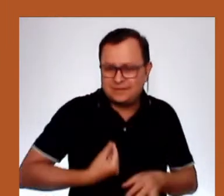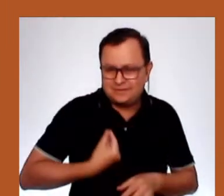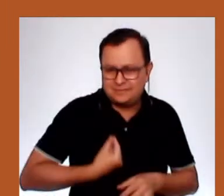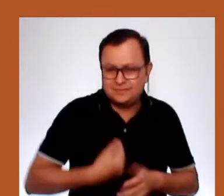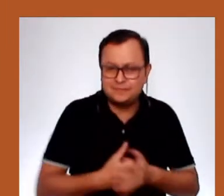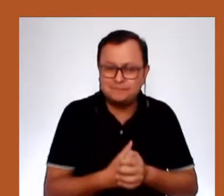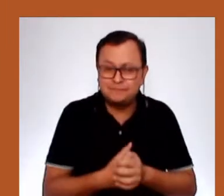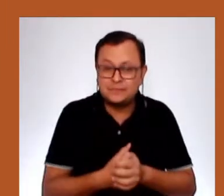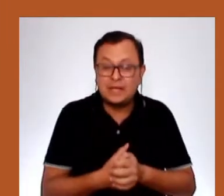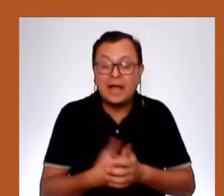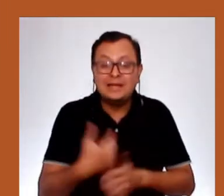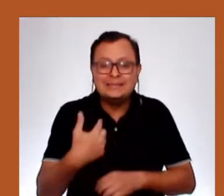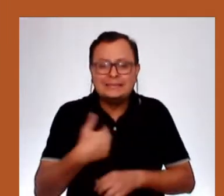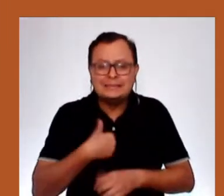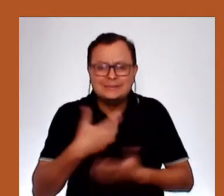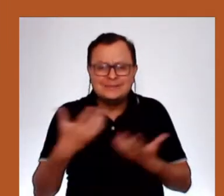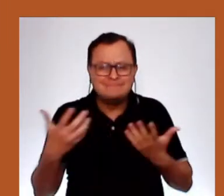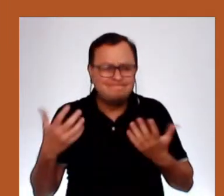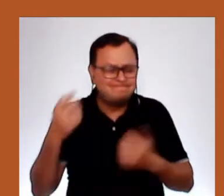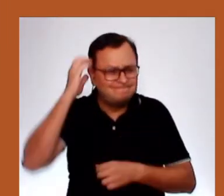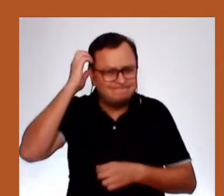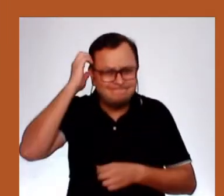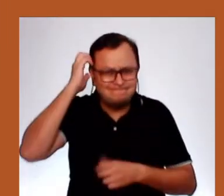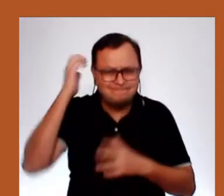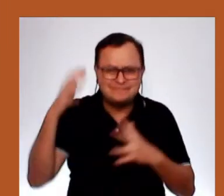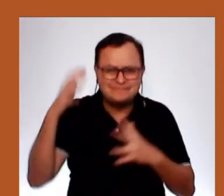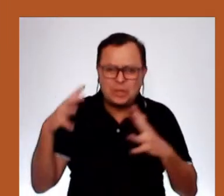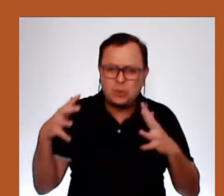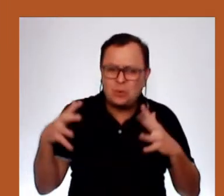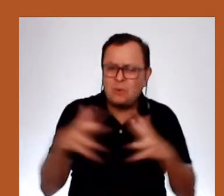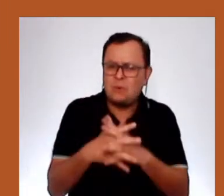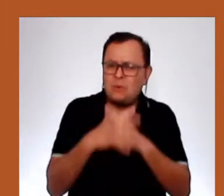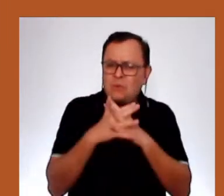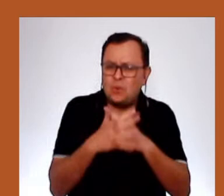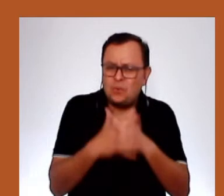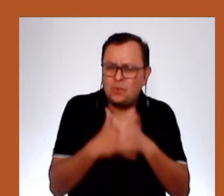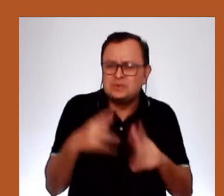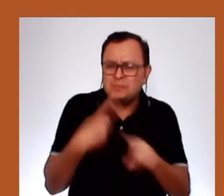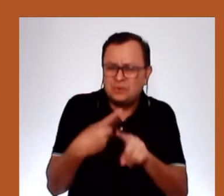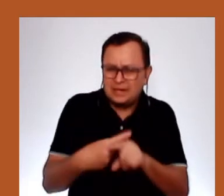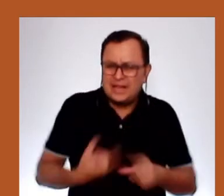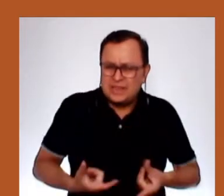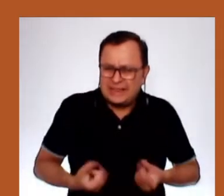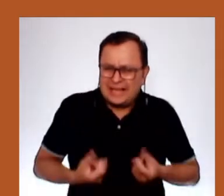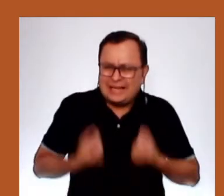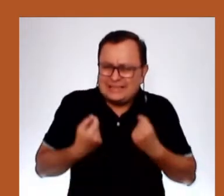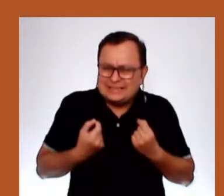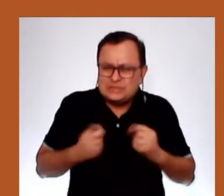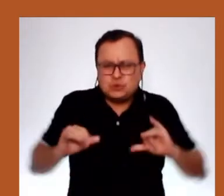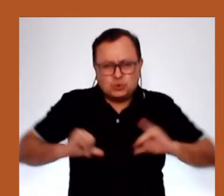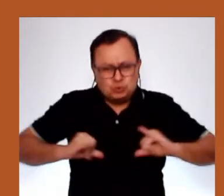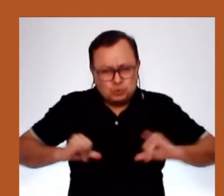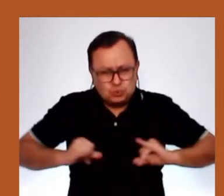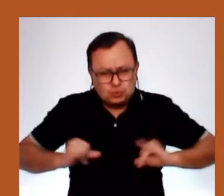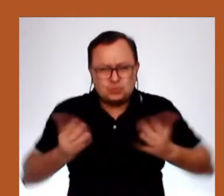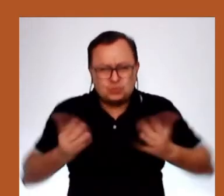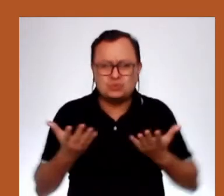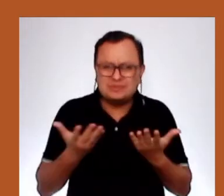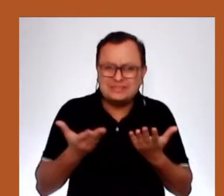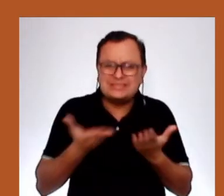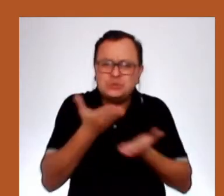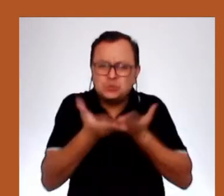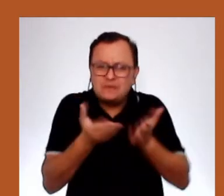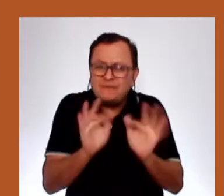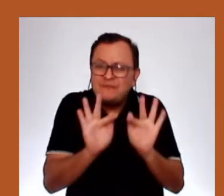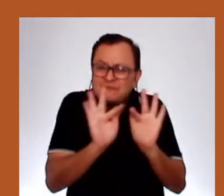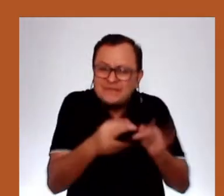foi bastante confuso, né? Você tem a dor dessa doença, aquele processo todo muito difícil. E eu